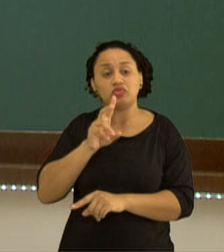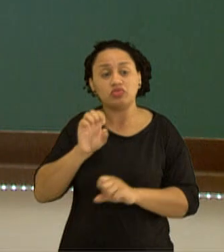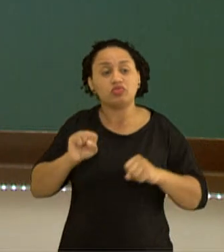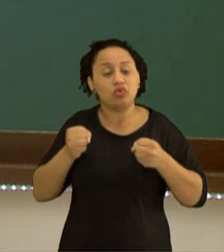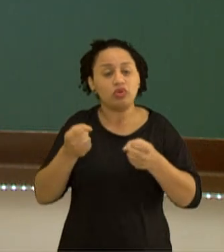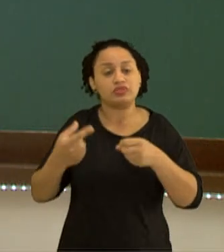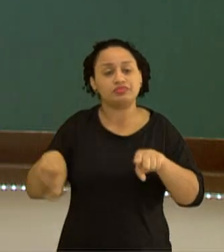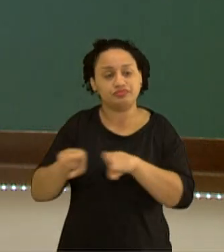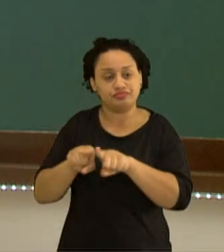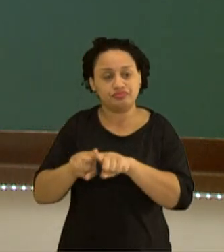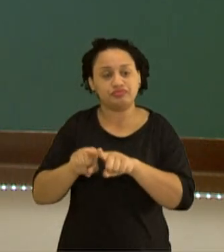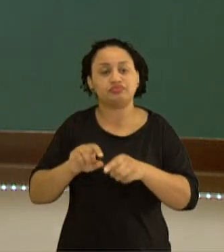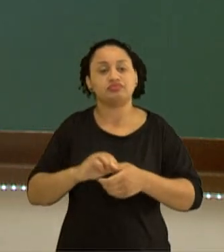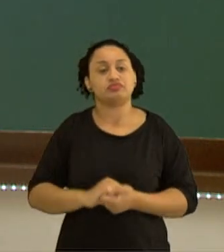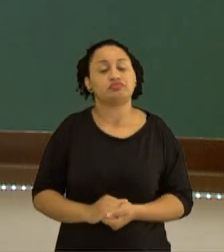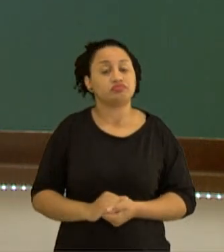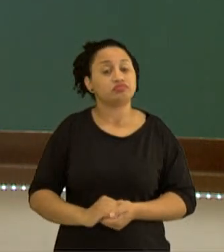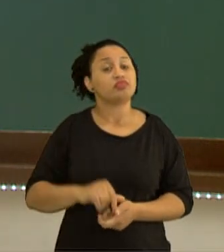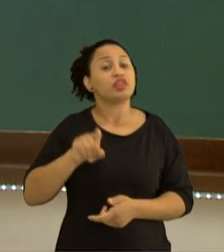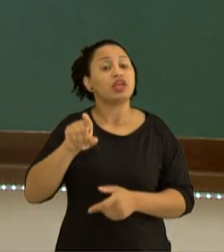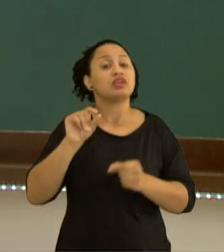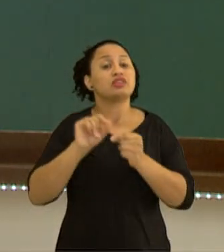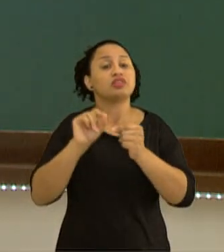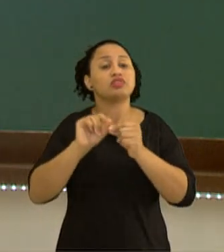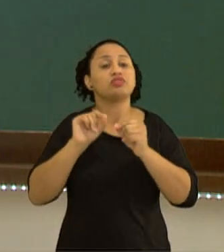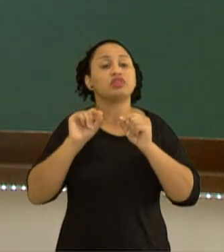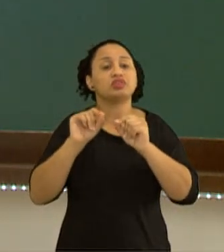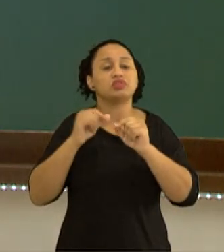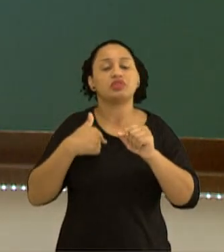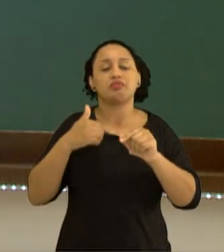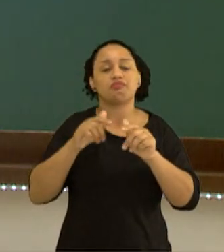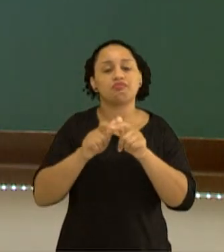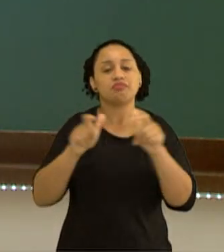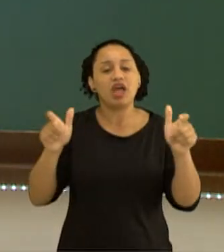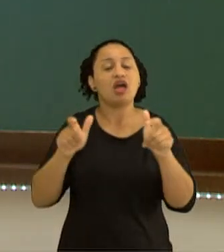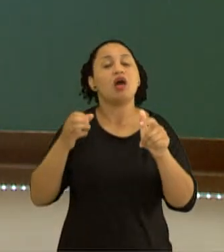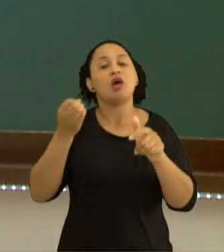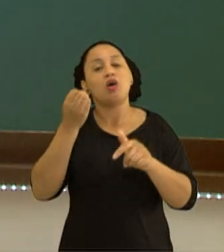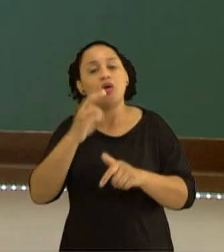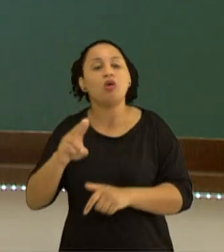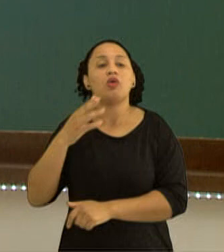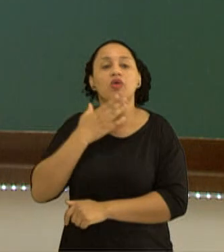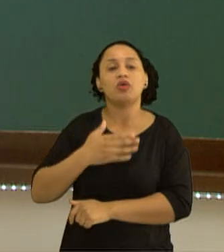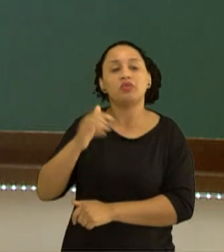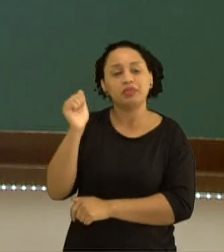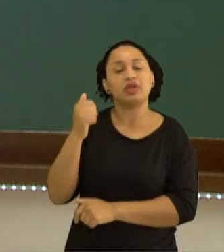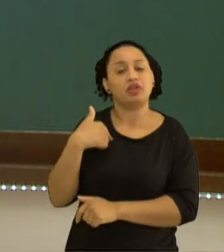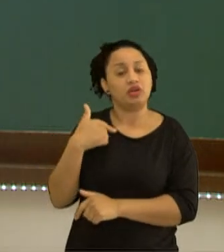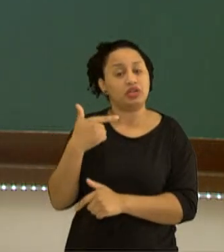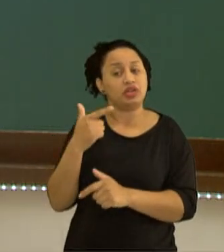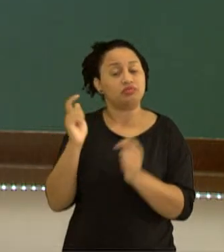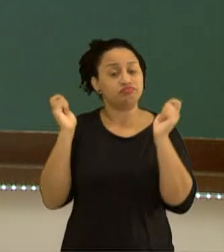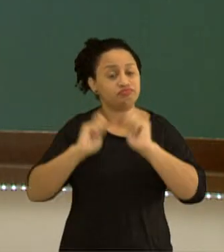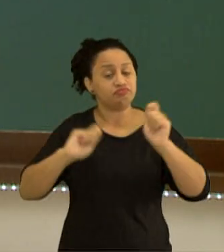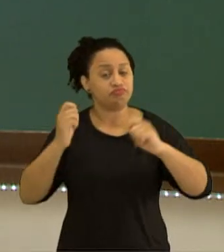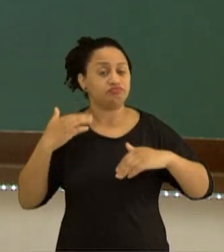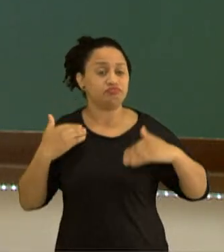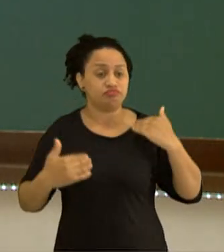Tá? O exercício físico, ele aumenta, né, melhoram as aptidões físicas.